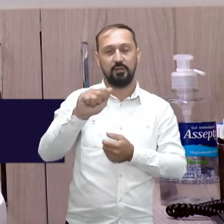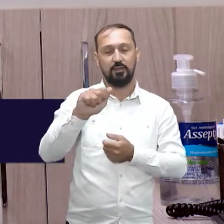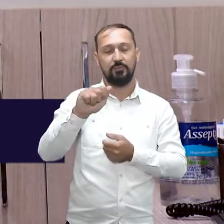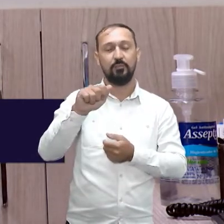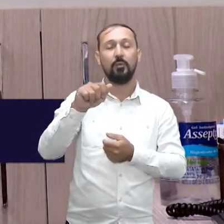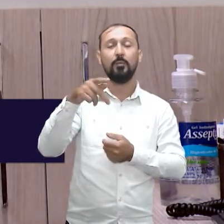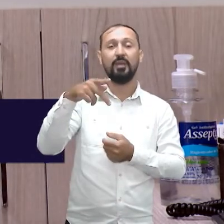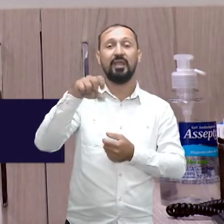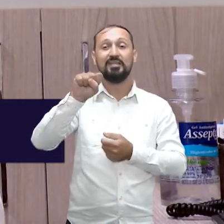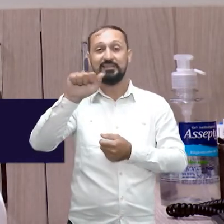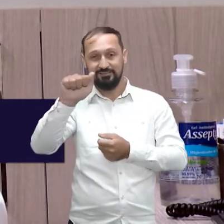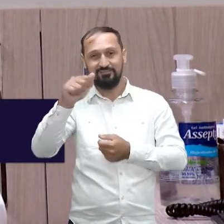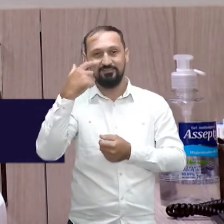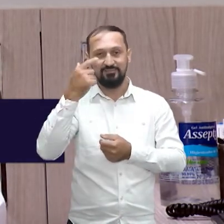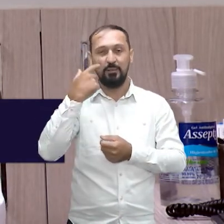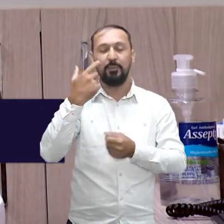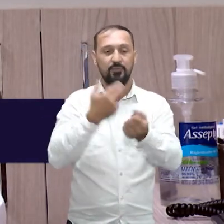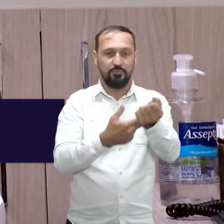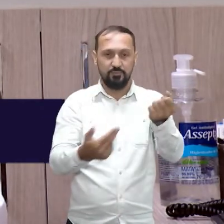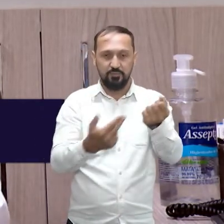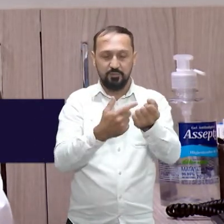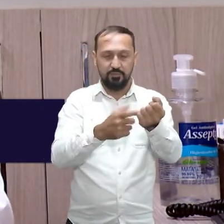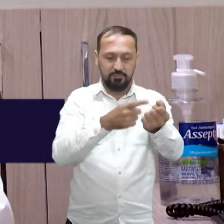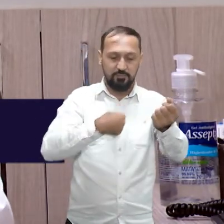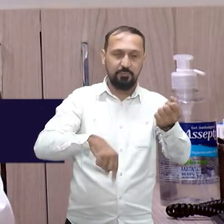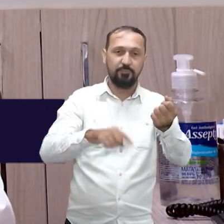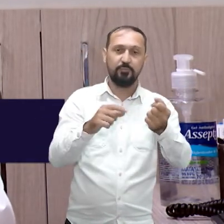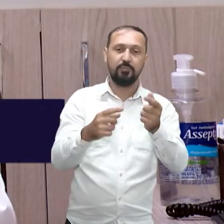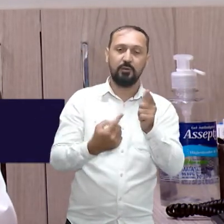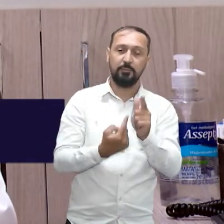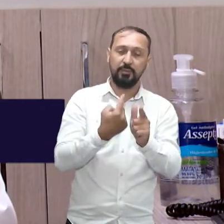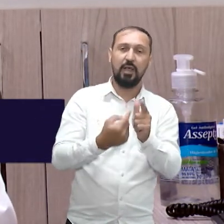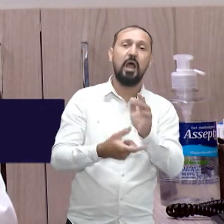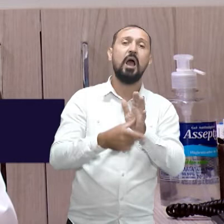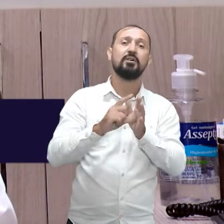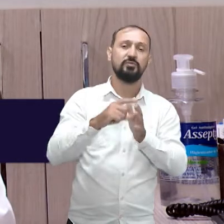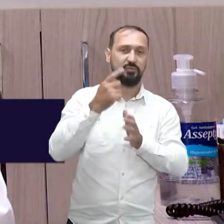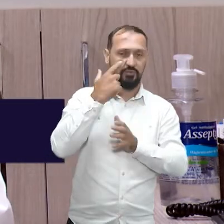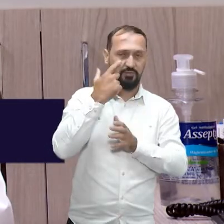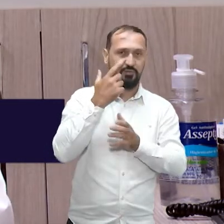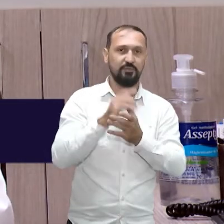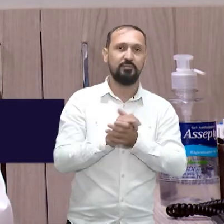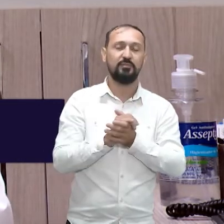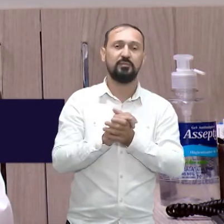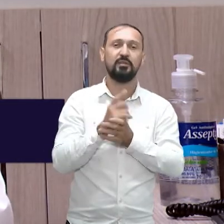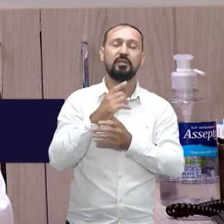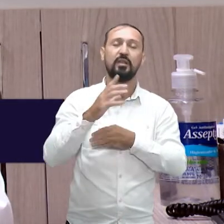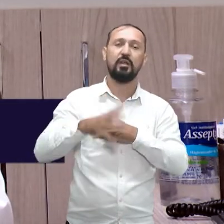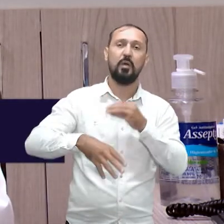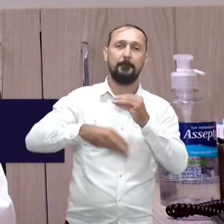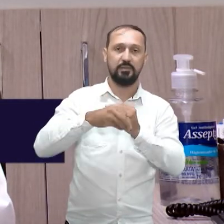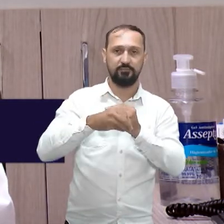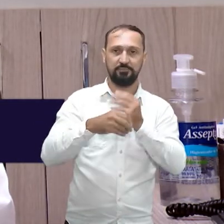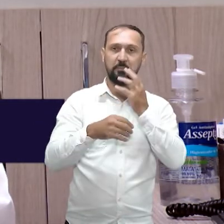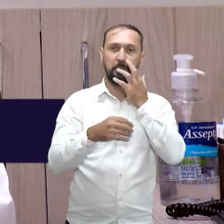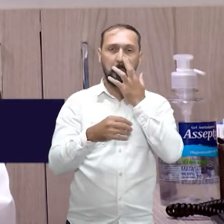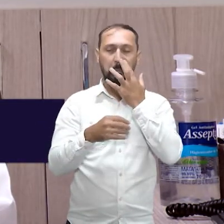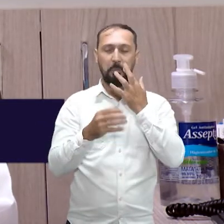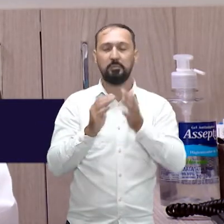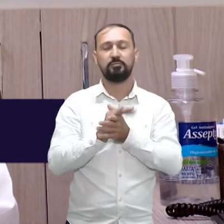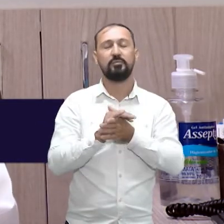natural. E também o PSA, que é o exame de sangue para a detecção do câncer de próstata precoce, que